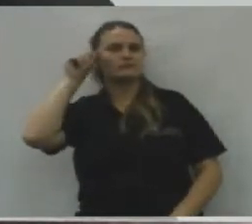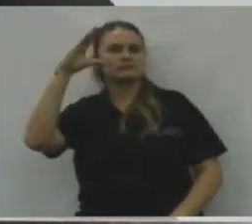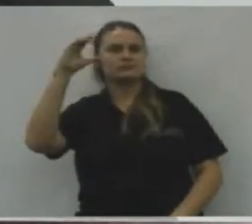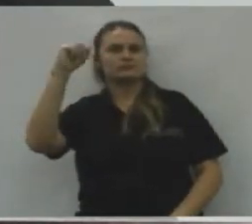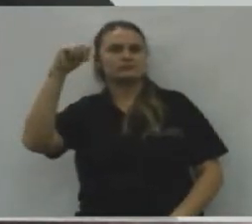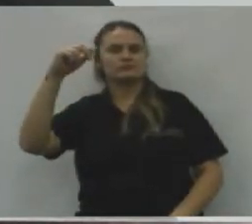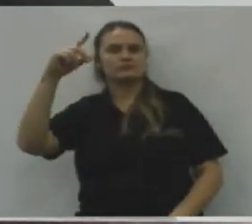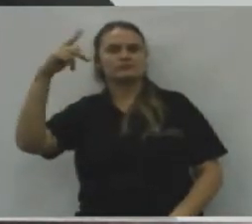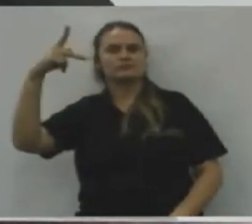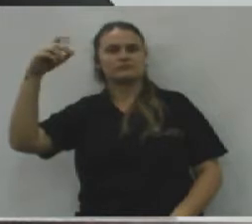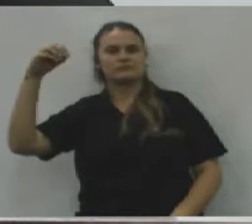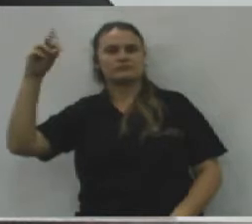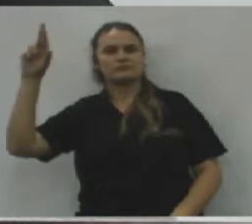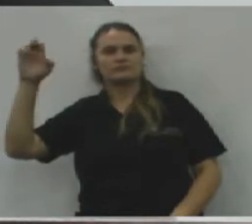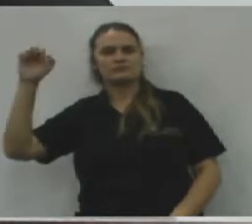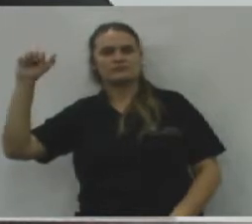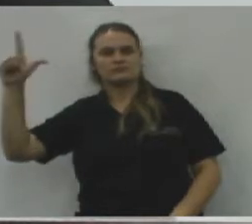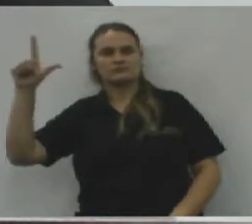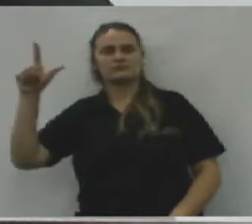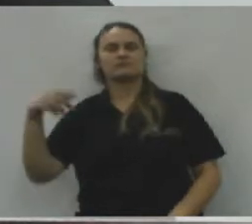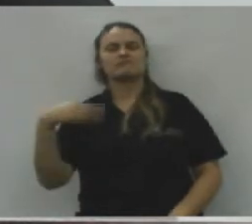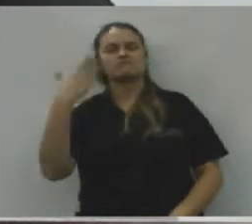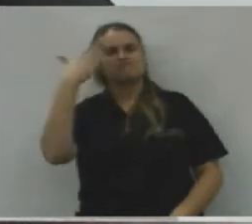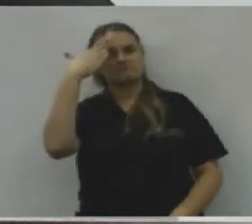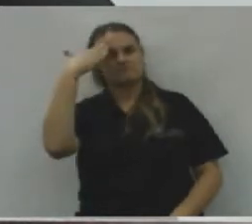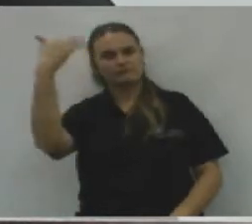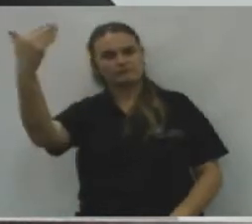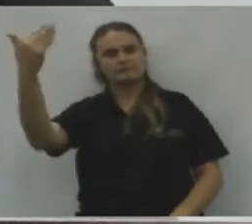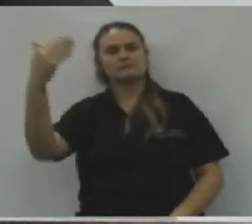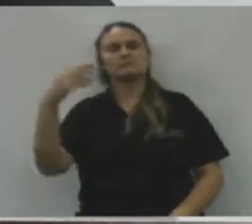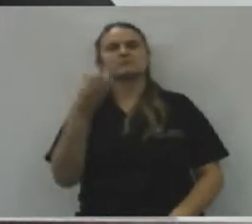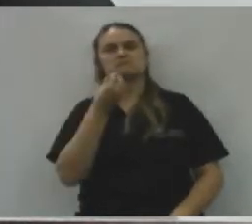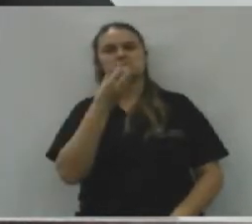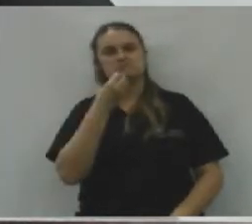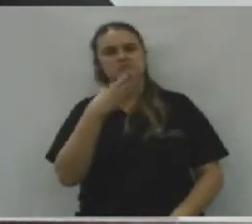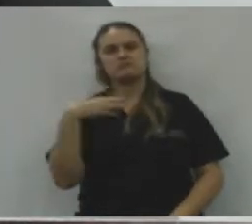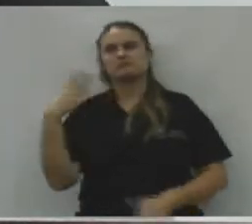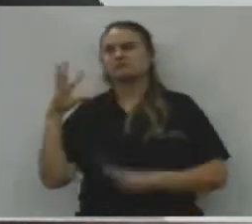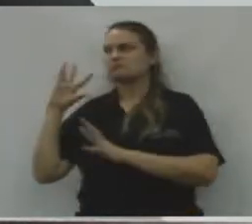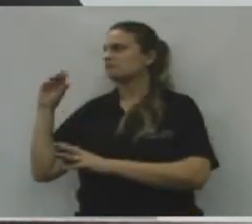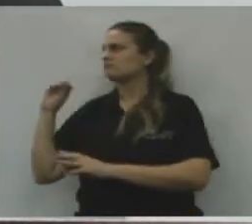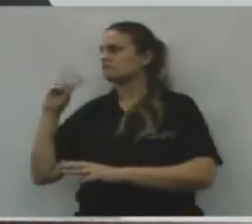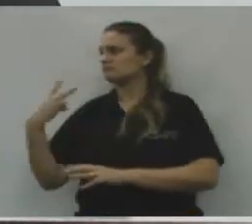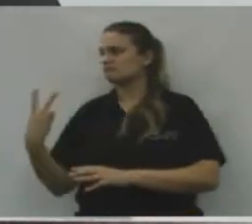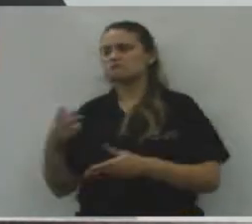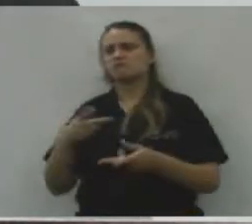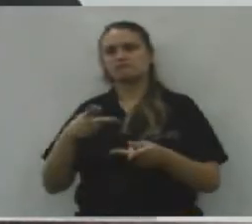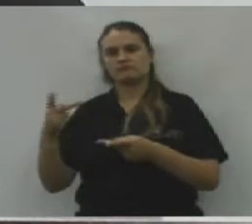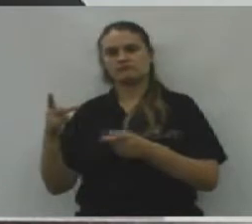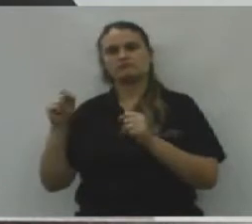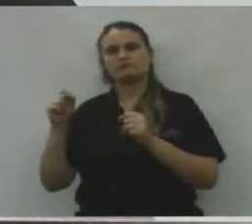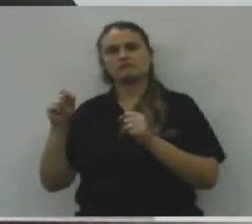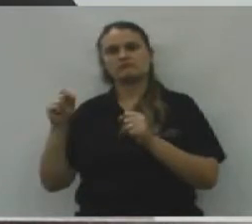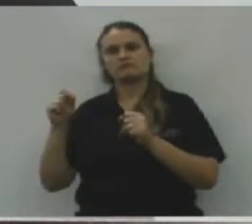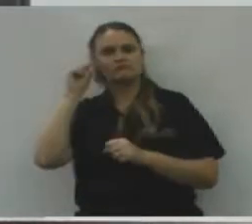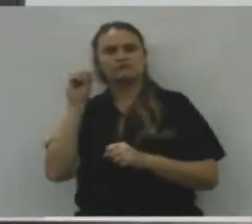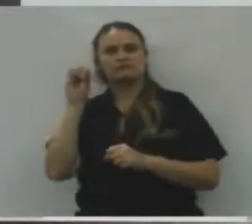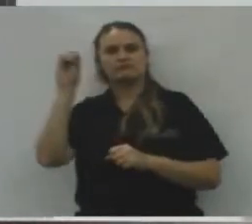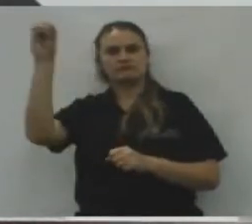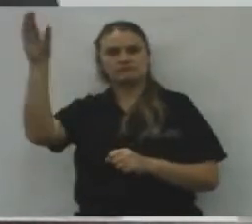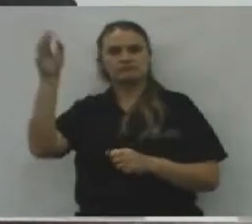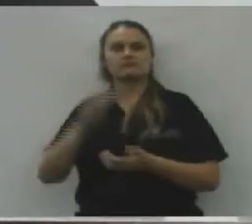2 de março. Quero desejar aí sucesso, felicidade, e os vereadores todos foram convidados para se fazer presente, quem puder estar